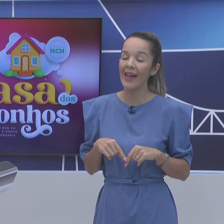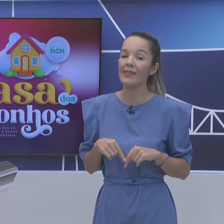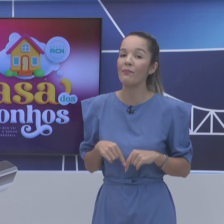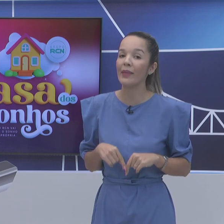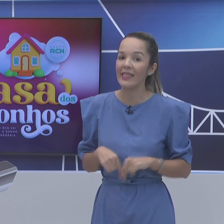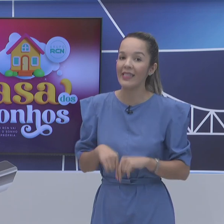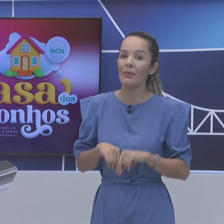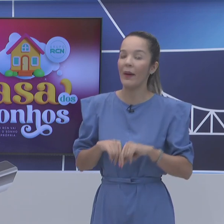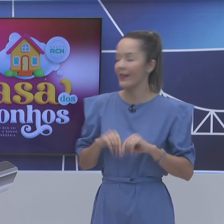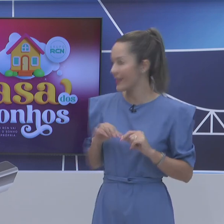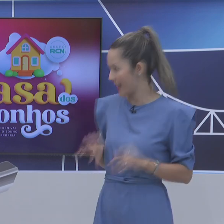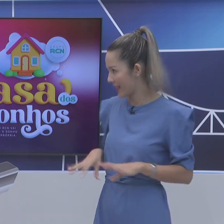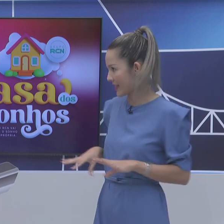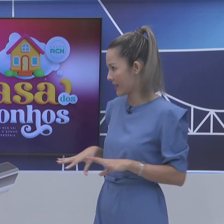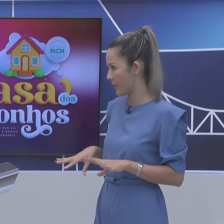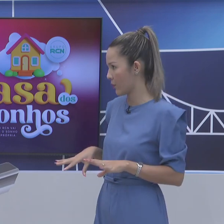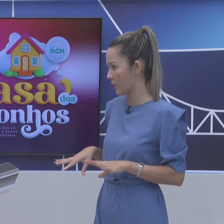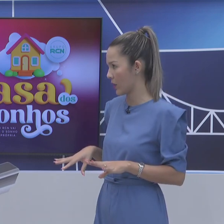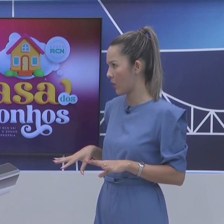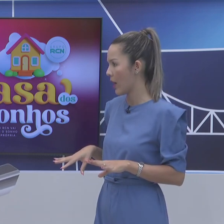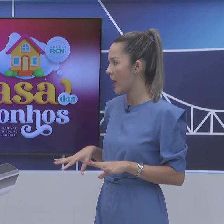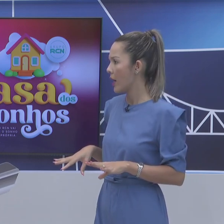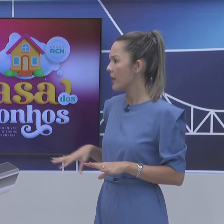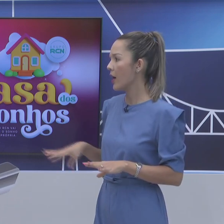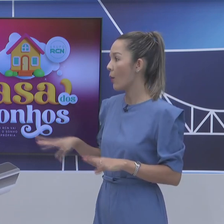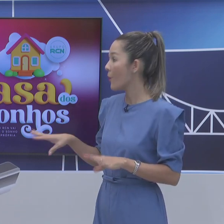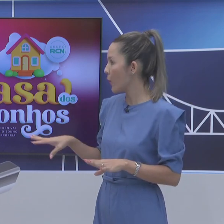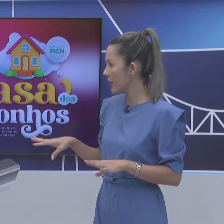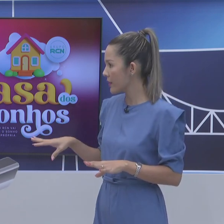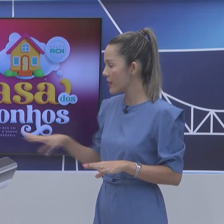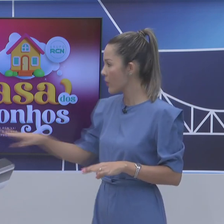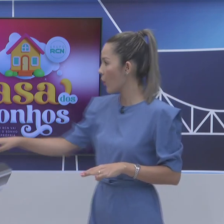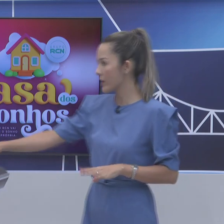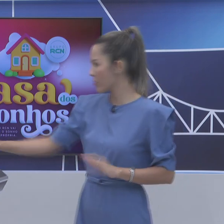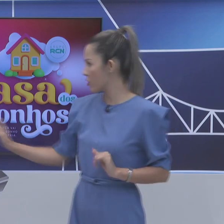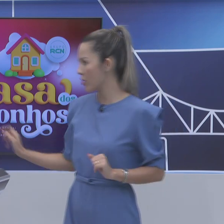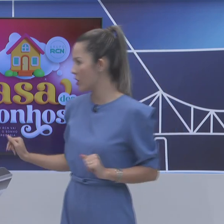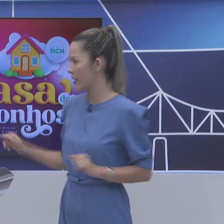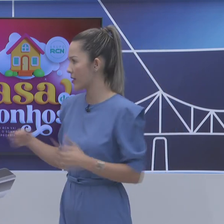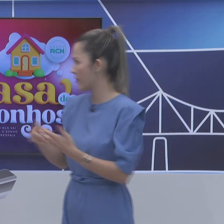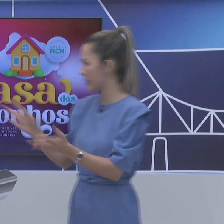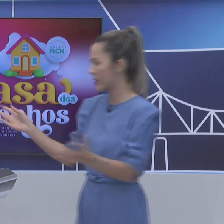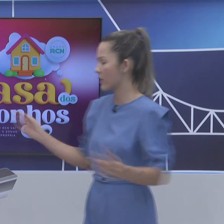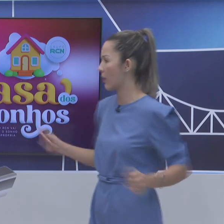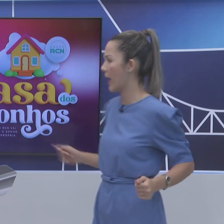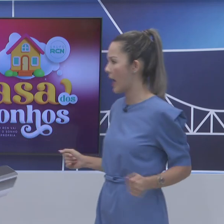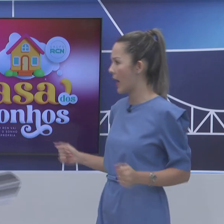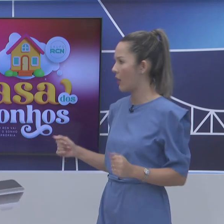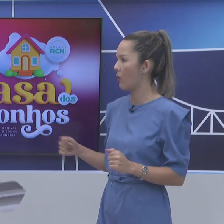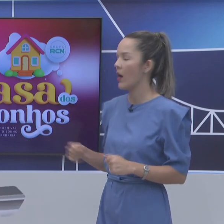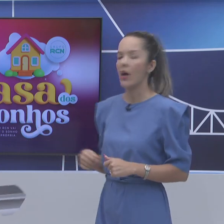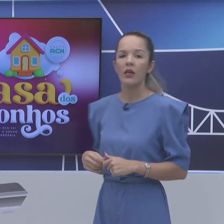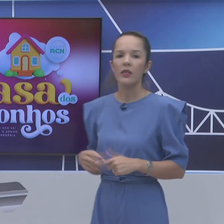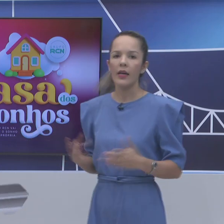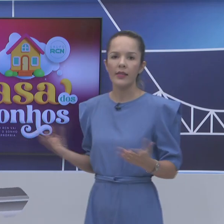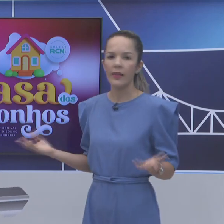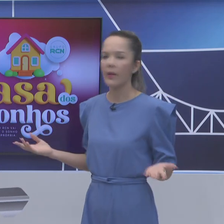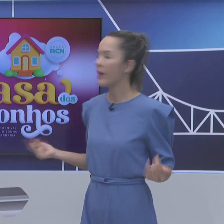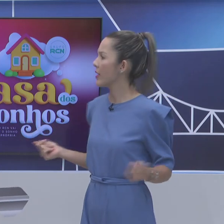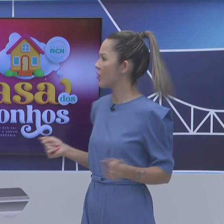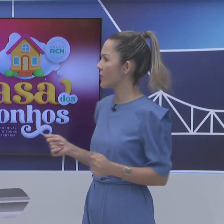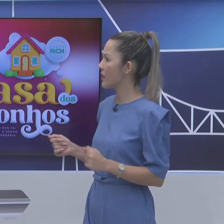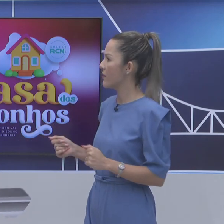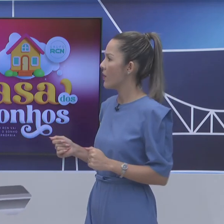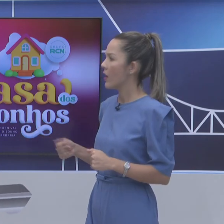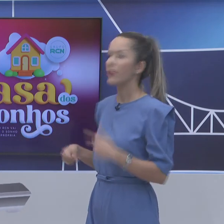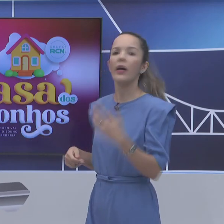Inclusive as empresas parceiras dessa promoção. São bastante, né? Não, muitas, e são coisas do dia a dia, que você vai abastecer seu carro. Hoje, gasolina.